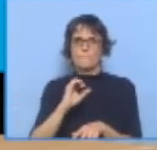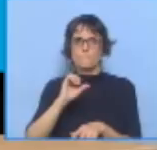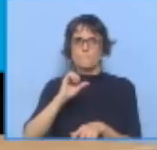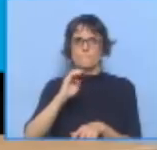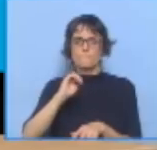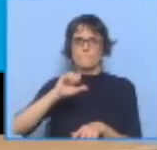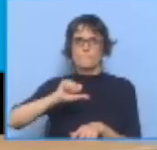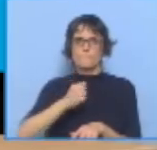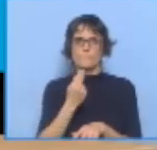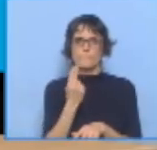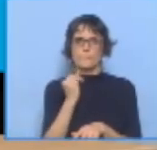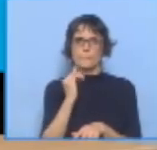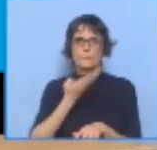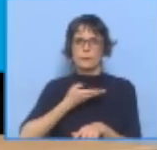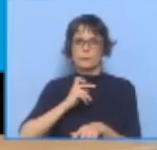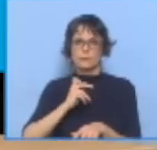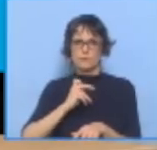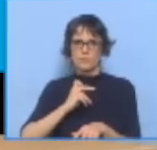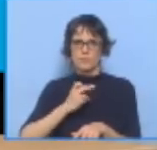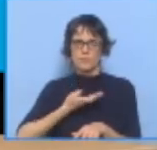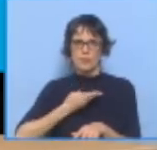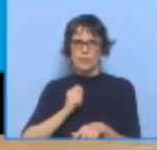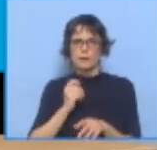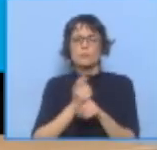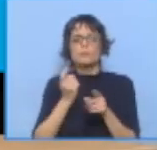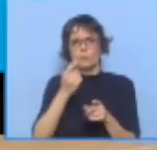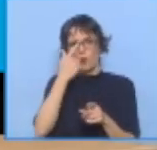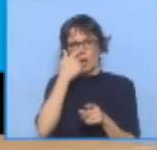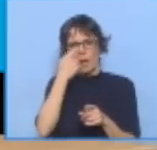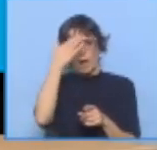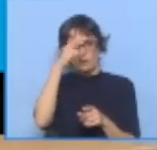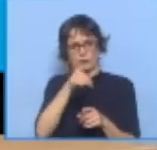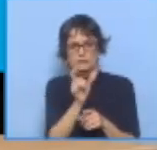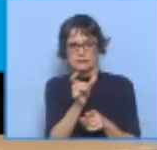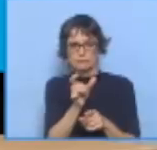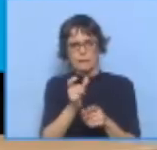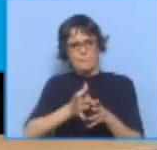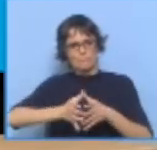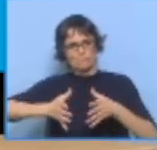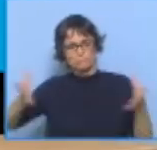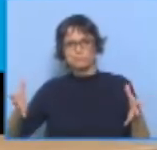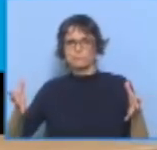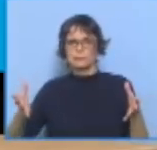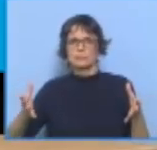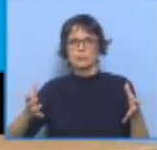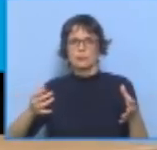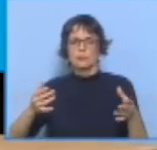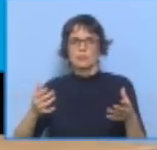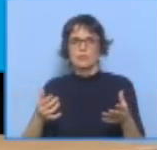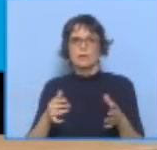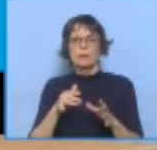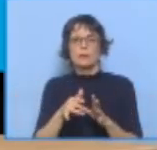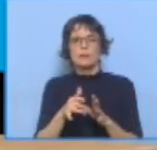abrangente. Se vem, de certo modo, ajudar o Papa a aceitar as propostas do